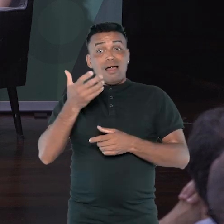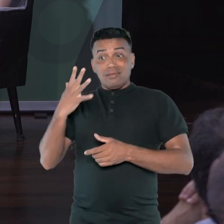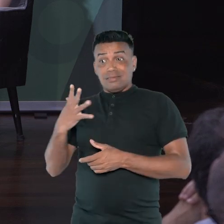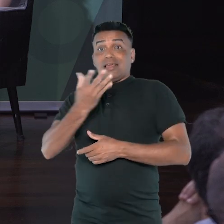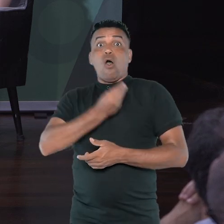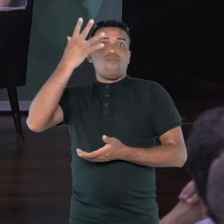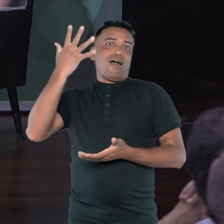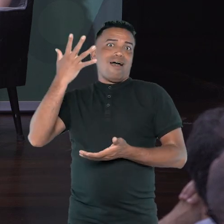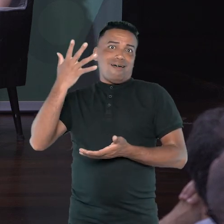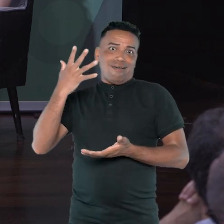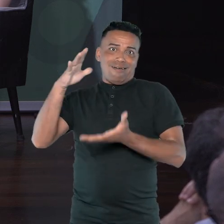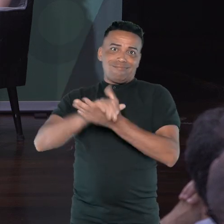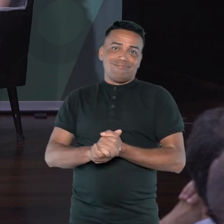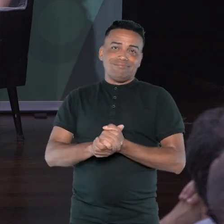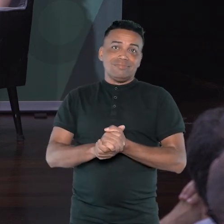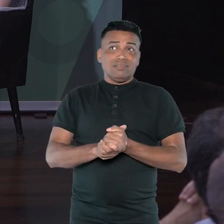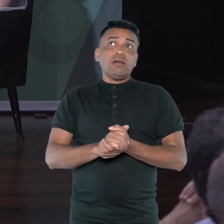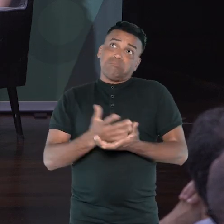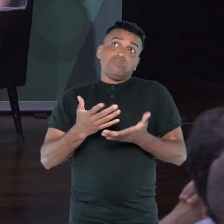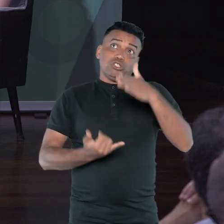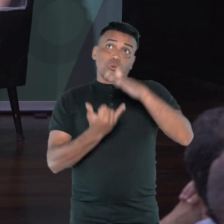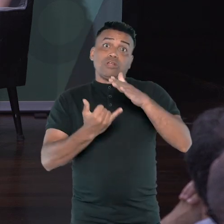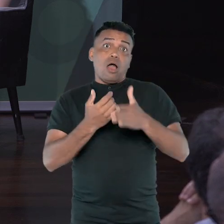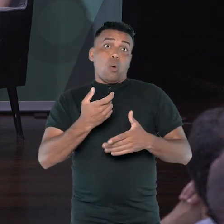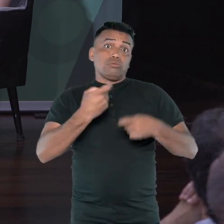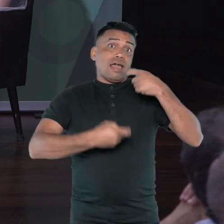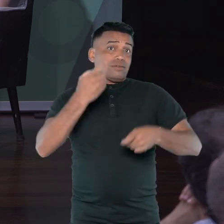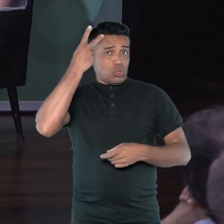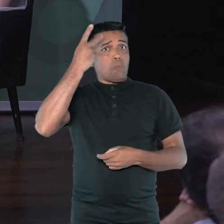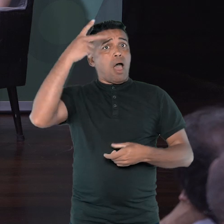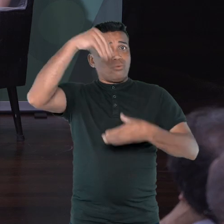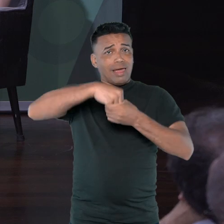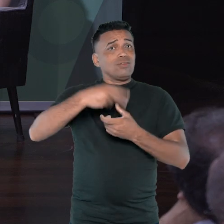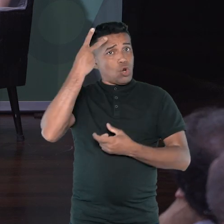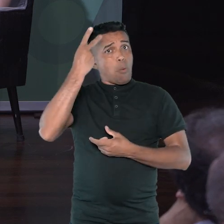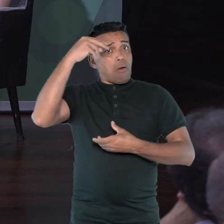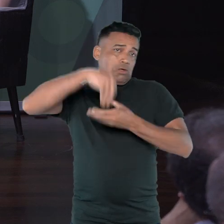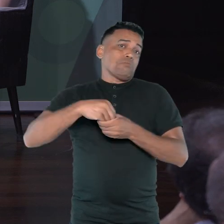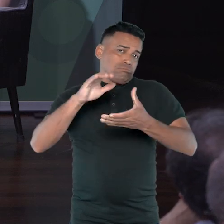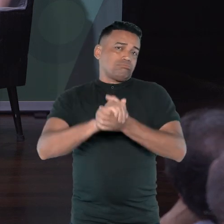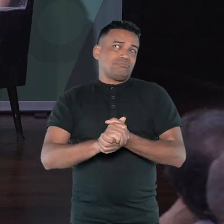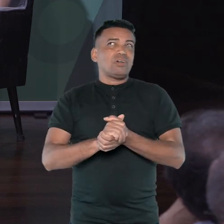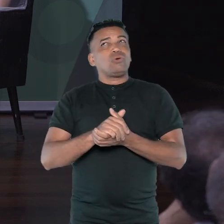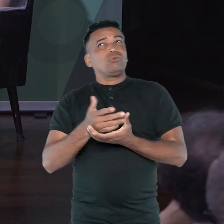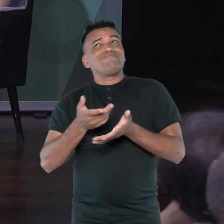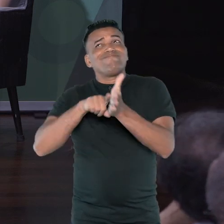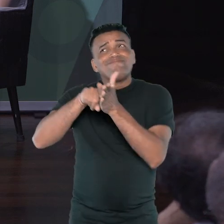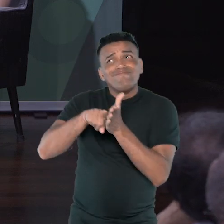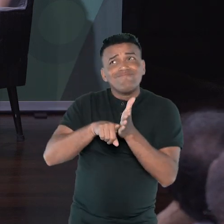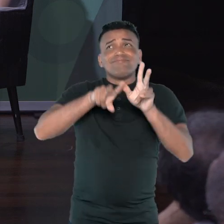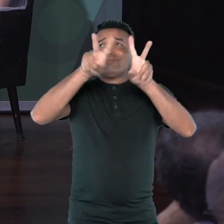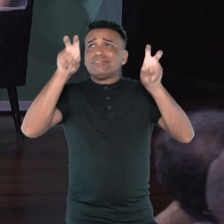onde, supostamente, o sexo estaria previsto. Então, eu comecei a tentar engatinhar um pouco nesse tema, tentar extrair